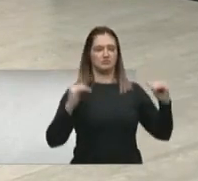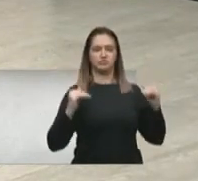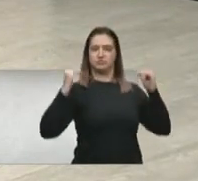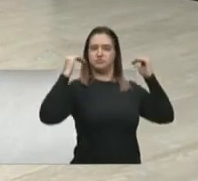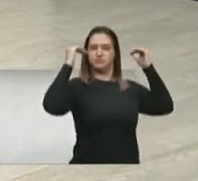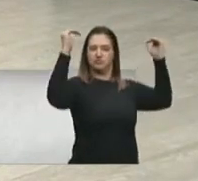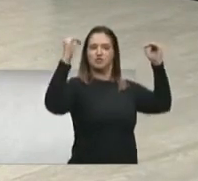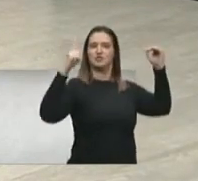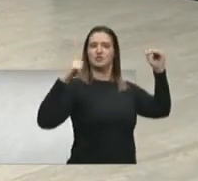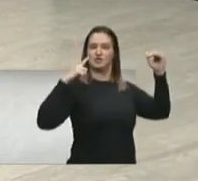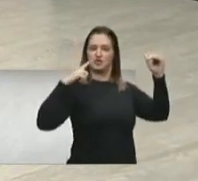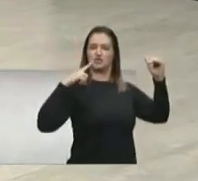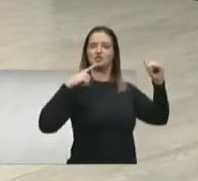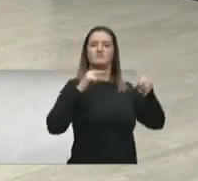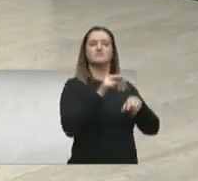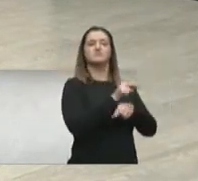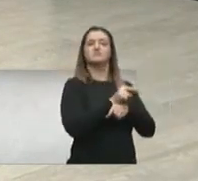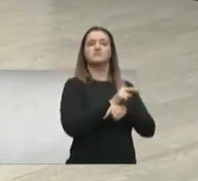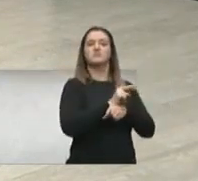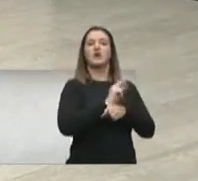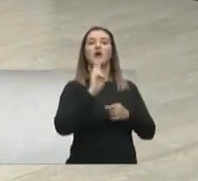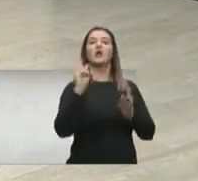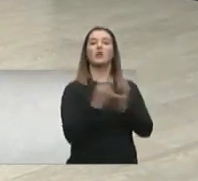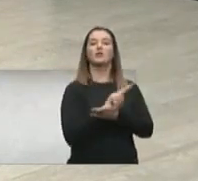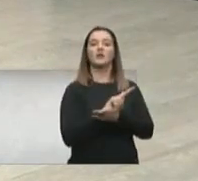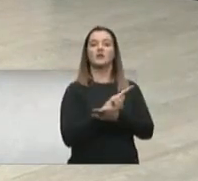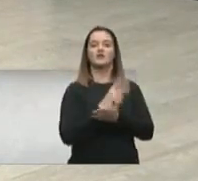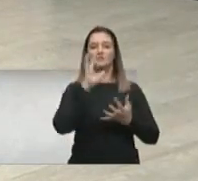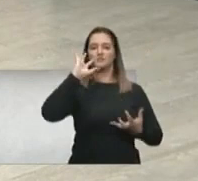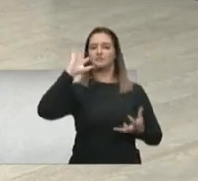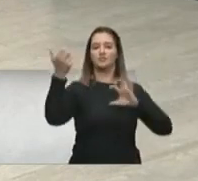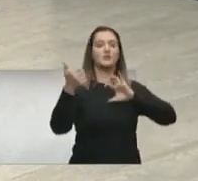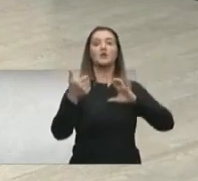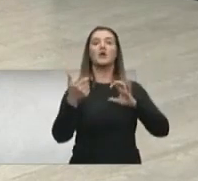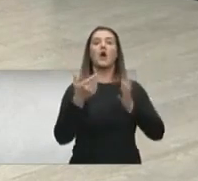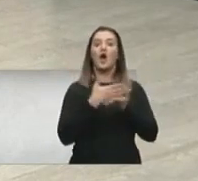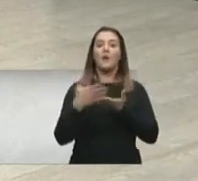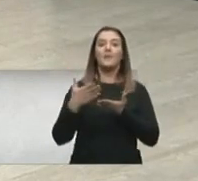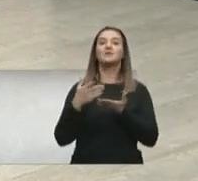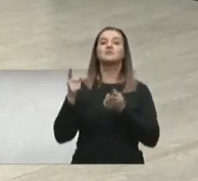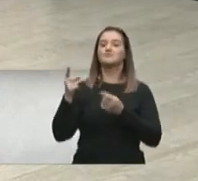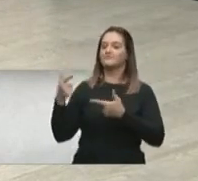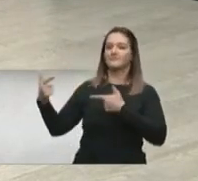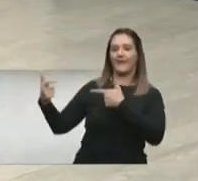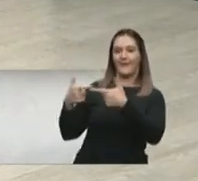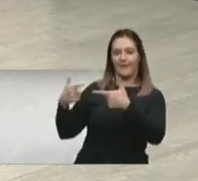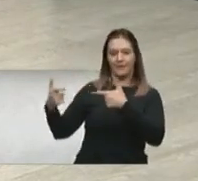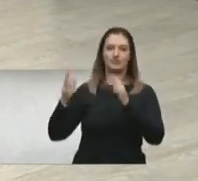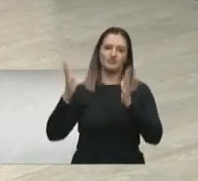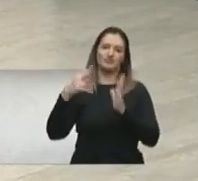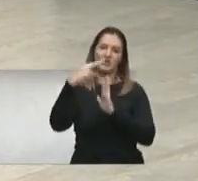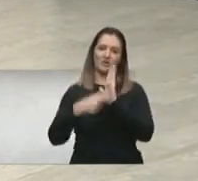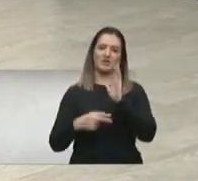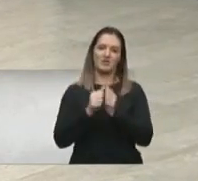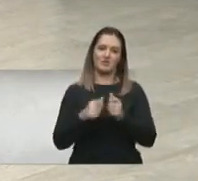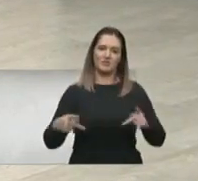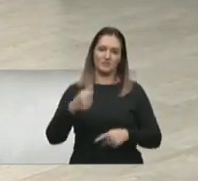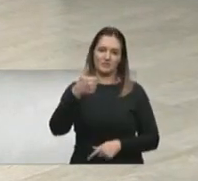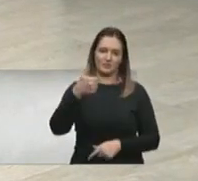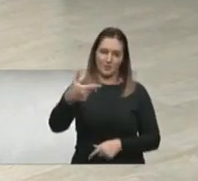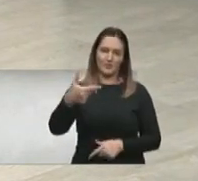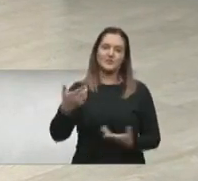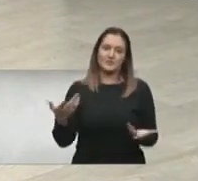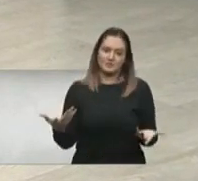uma posição privilegiada, ele se rebela, se revolta contra Deus e cria no céu uma guerra. É o que eu acabei de ler em Apocalipse 12,